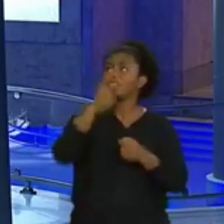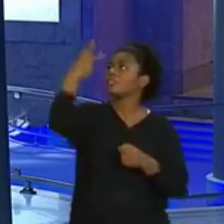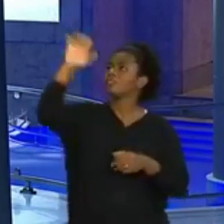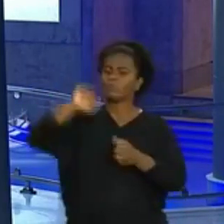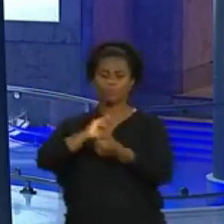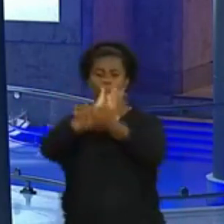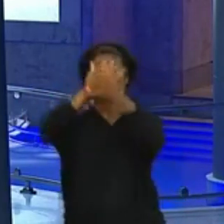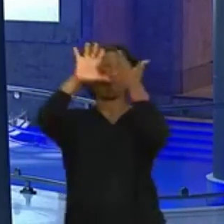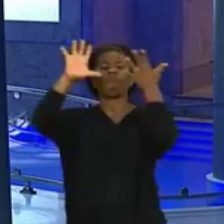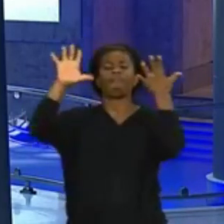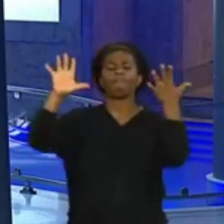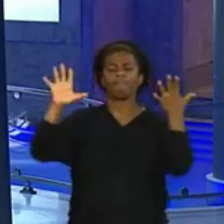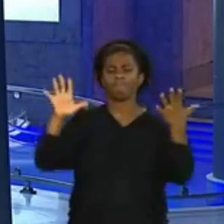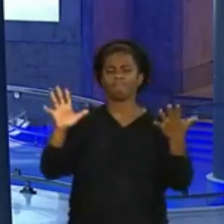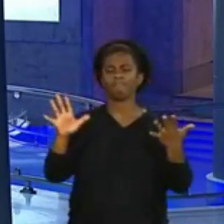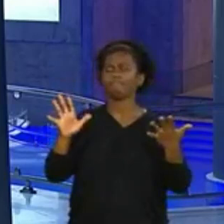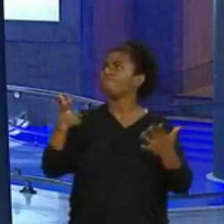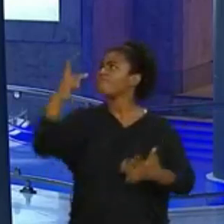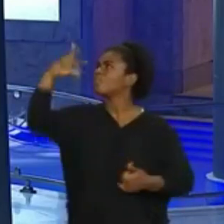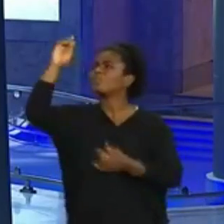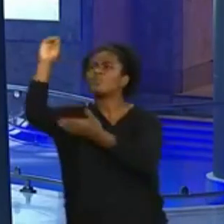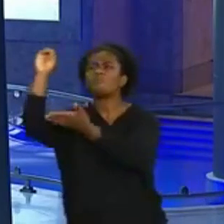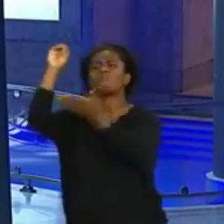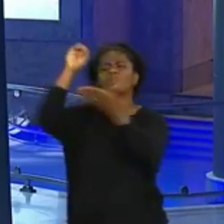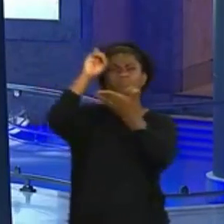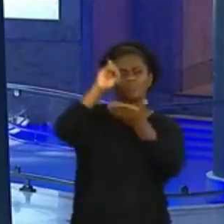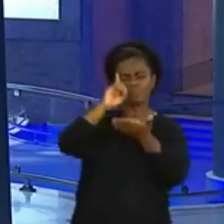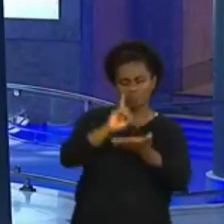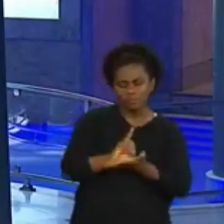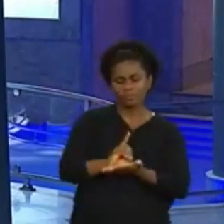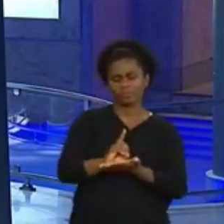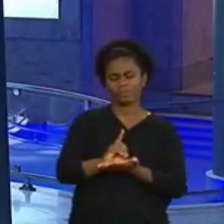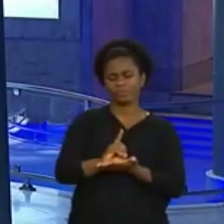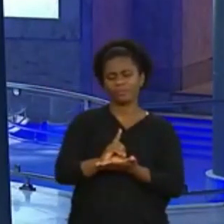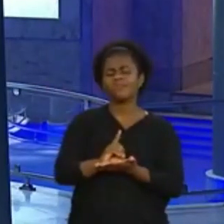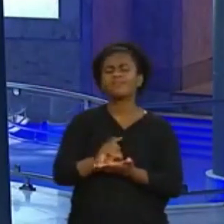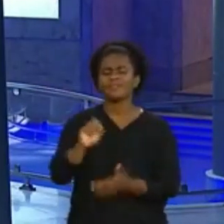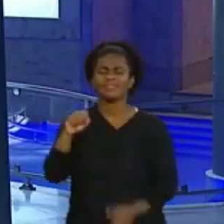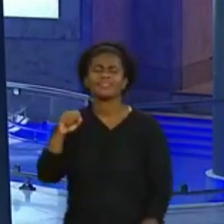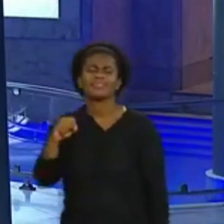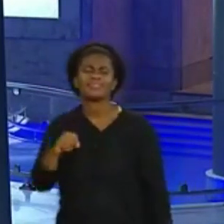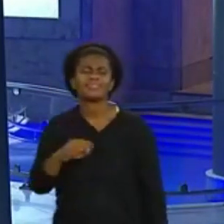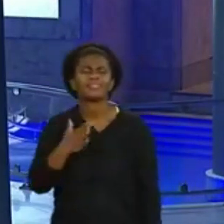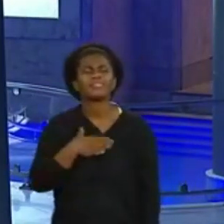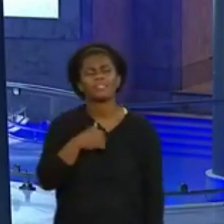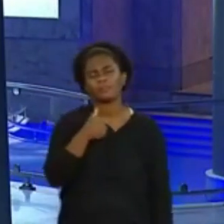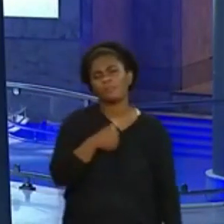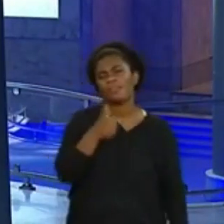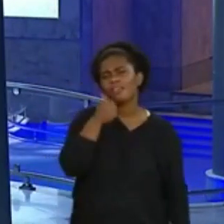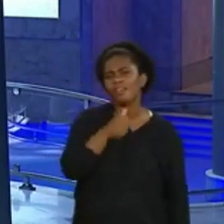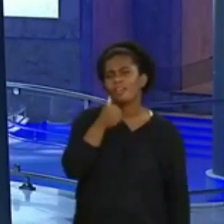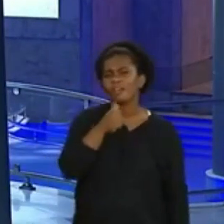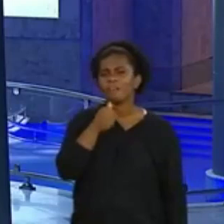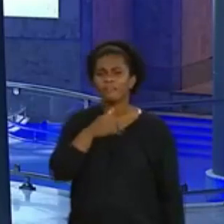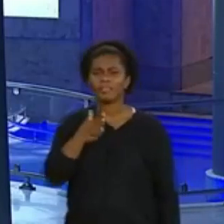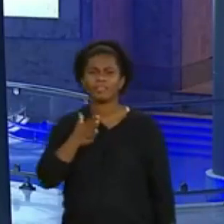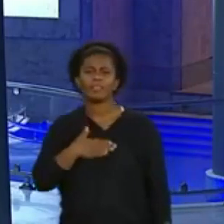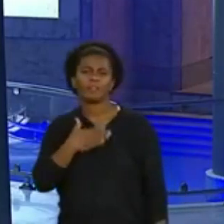glória, da tua presença. Ah, minha amiga, meu